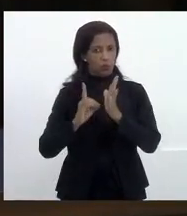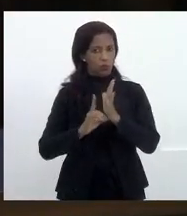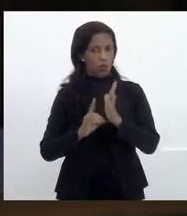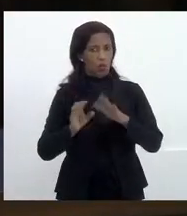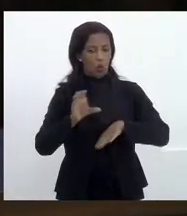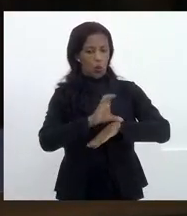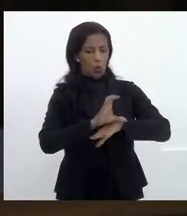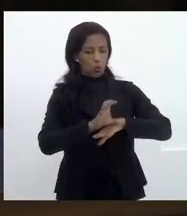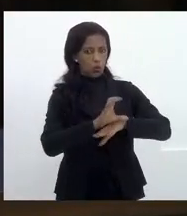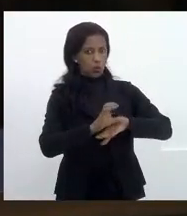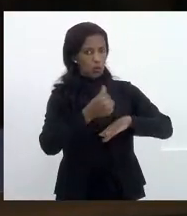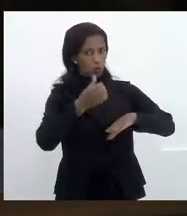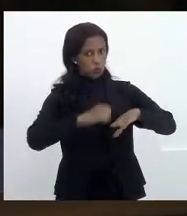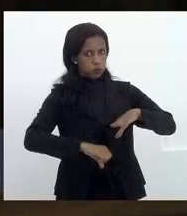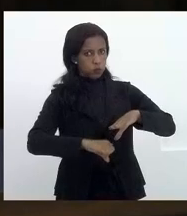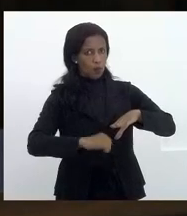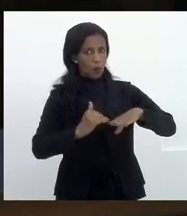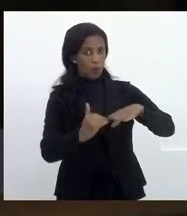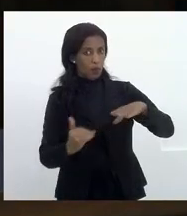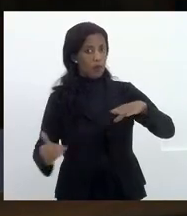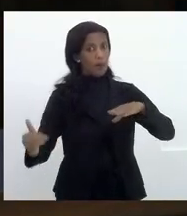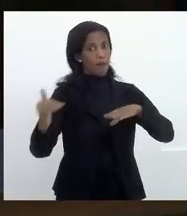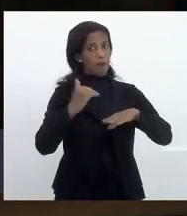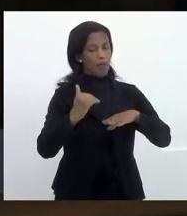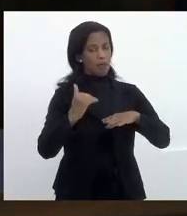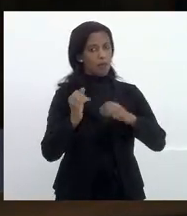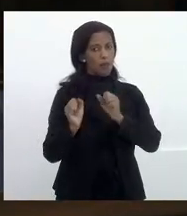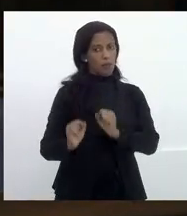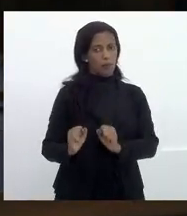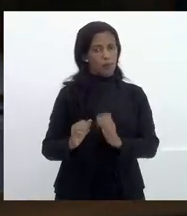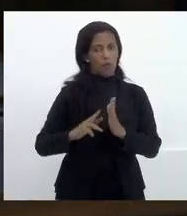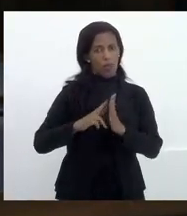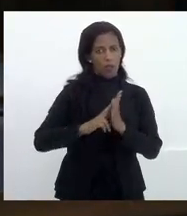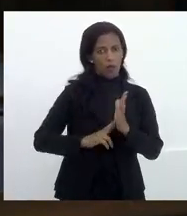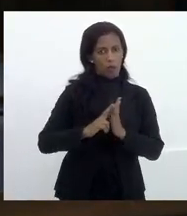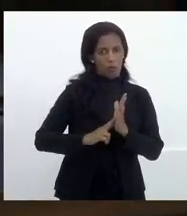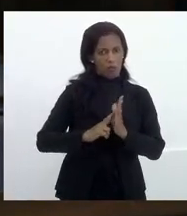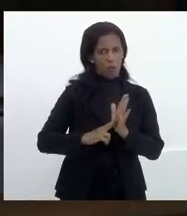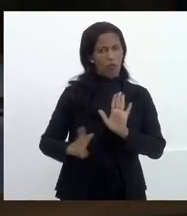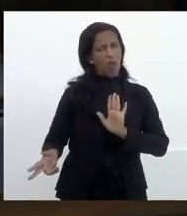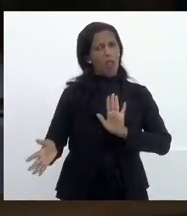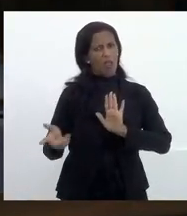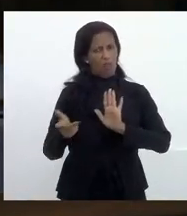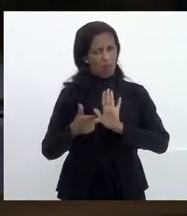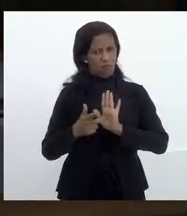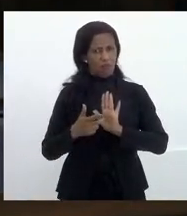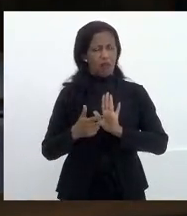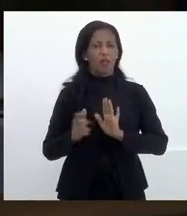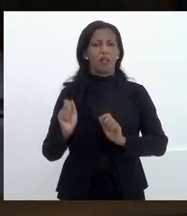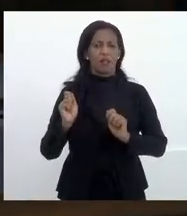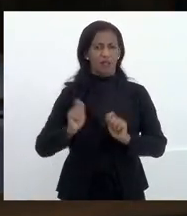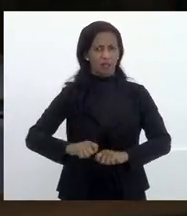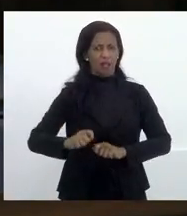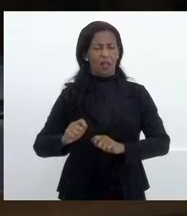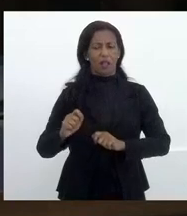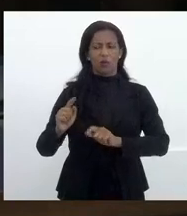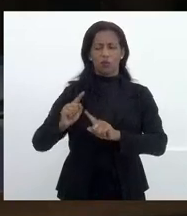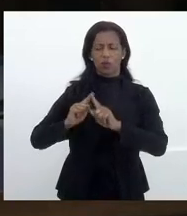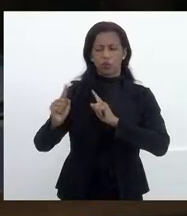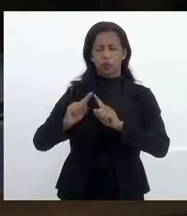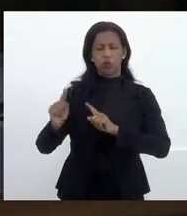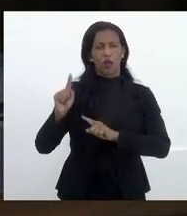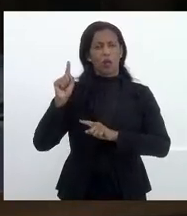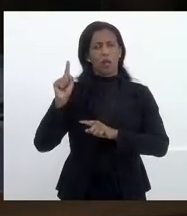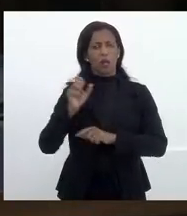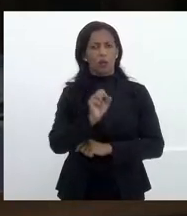em diversos momentos porque ele trapaça o poder regulamentar mas é fato que ele está em vigor em que Pese está sendo questionada no Supremo